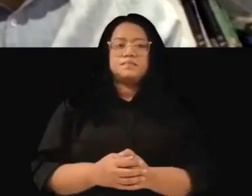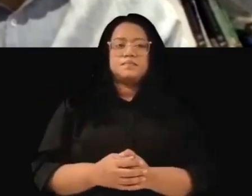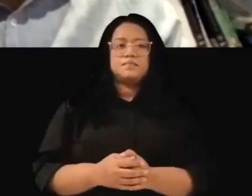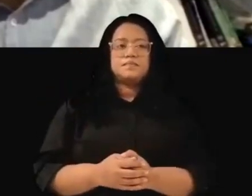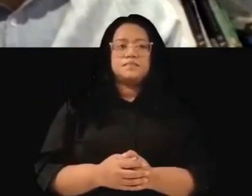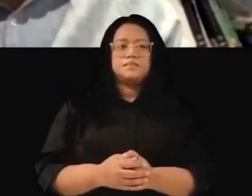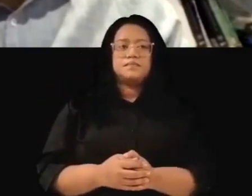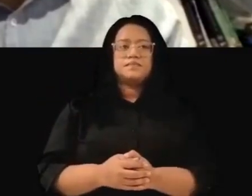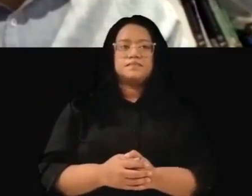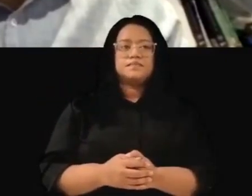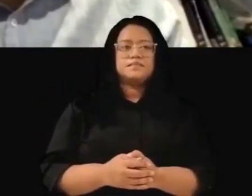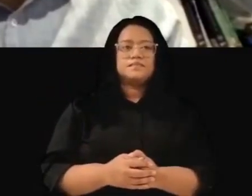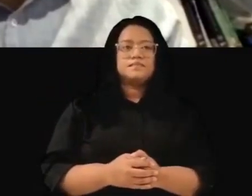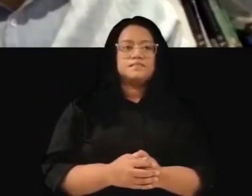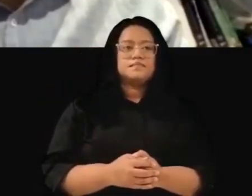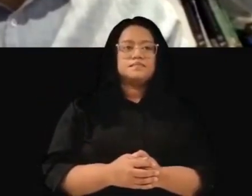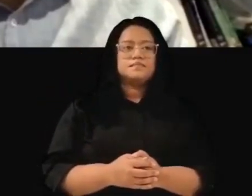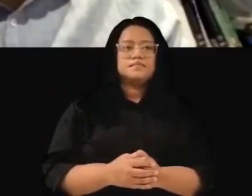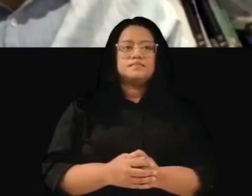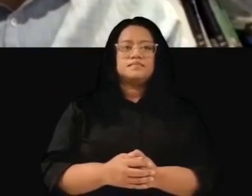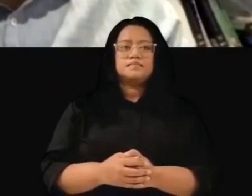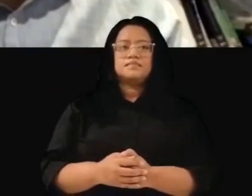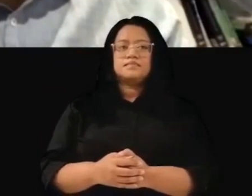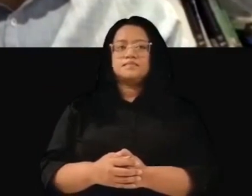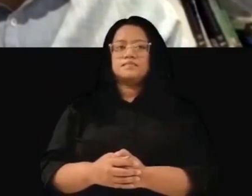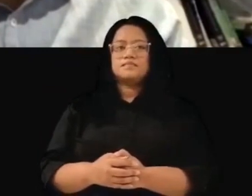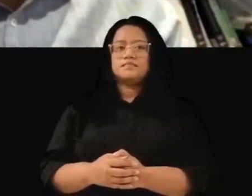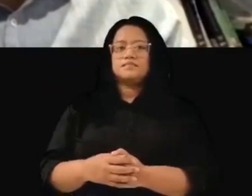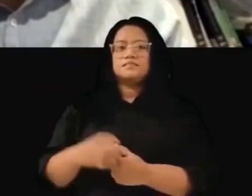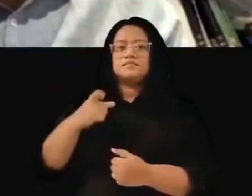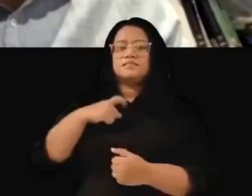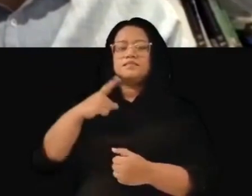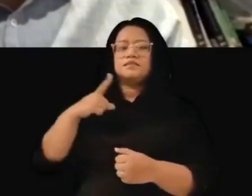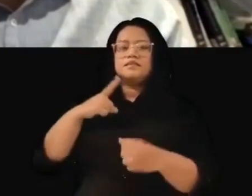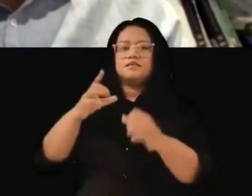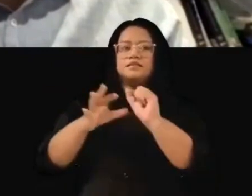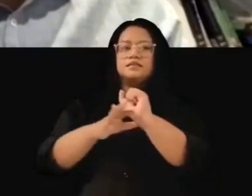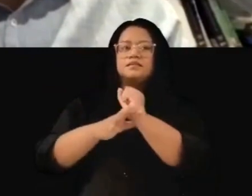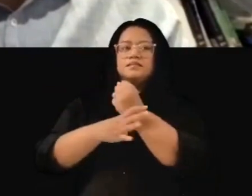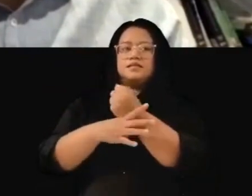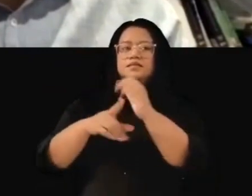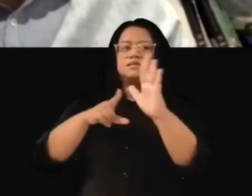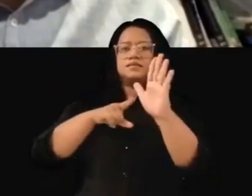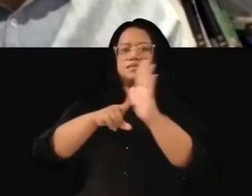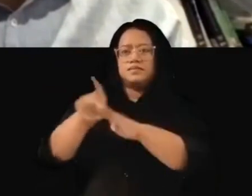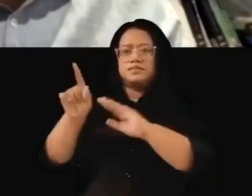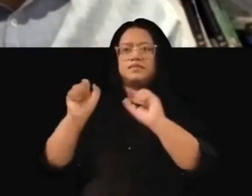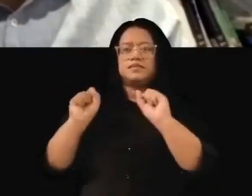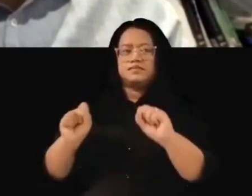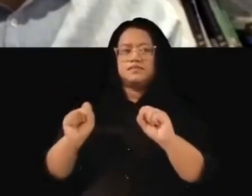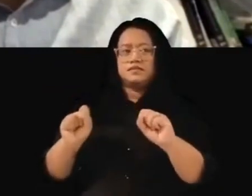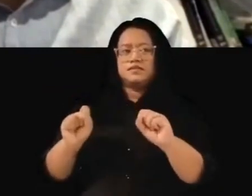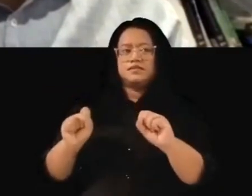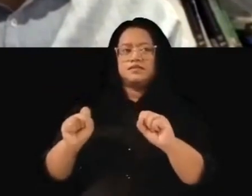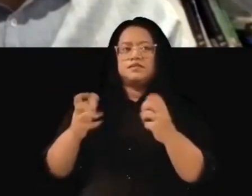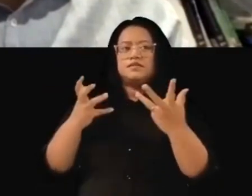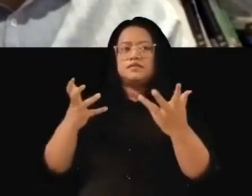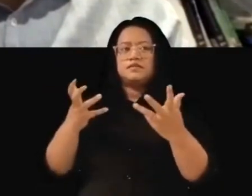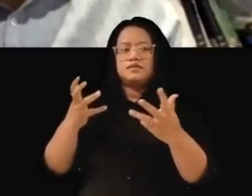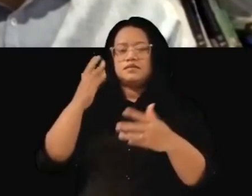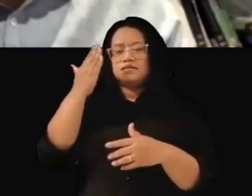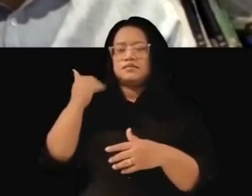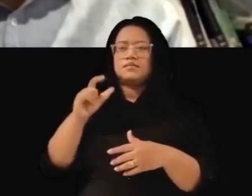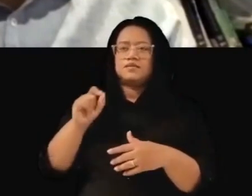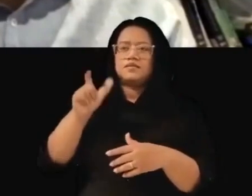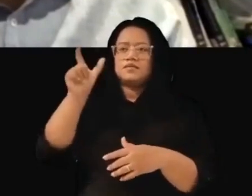espero não, tenho certeza, né? Eu estou em um ambiente seguro para fazer essa pergunta. Eu gostaria de saber o seguinte: o